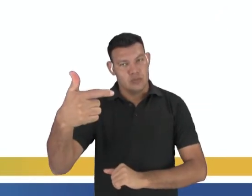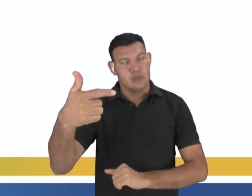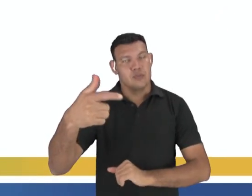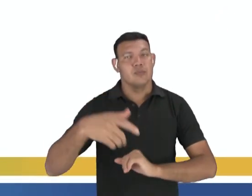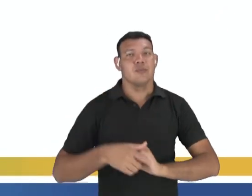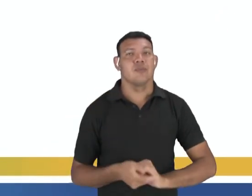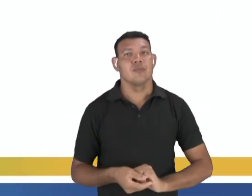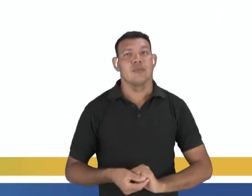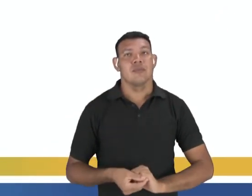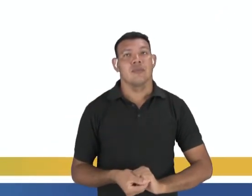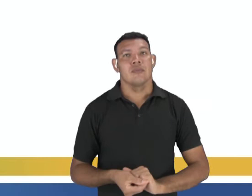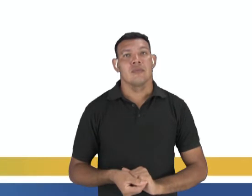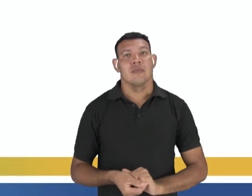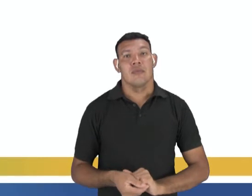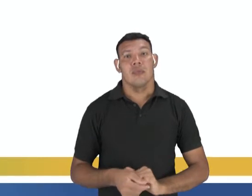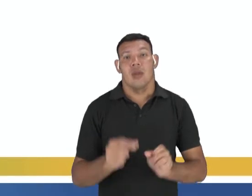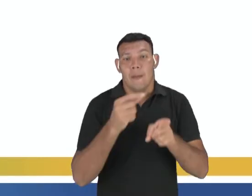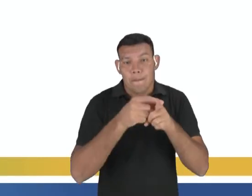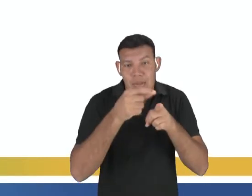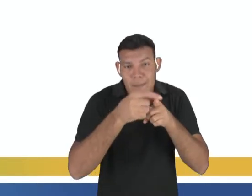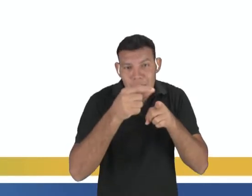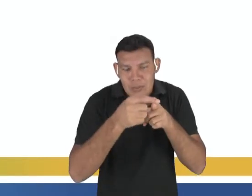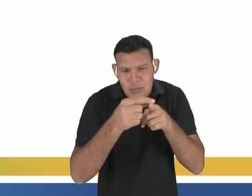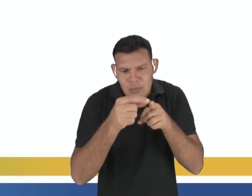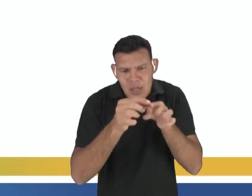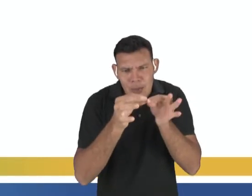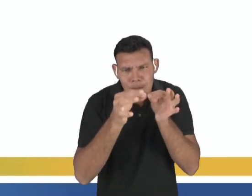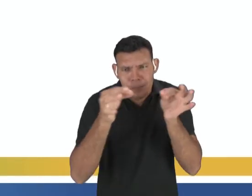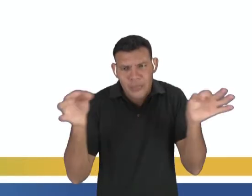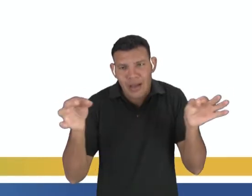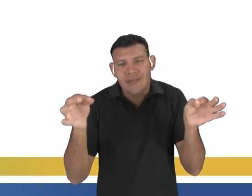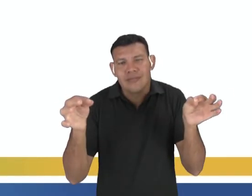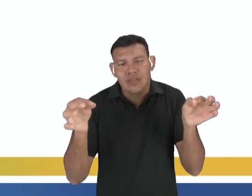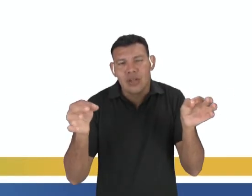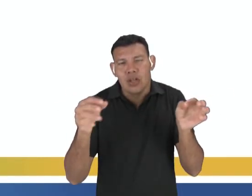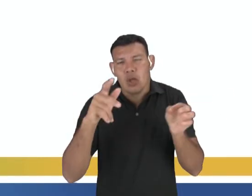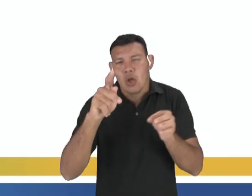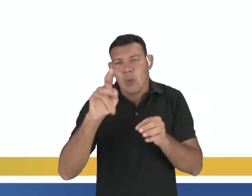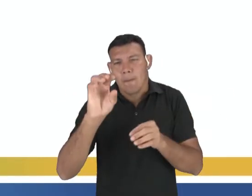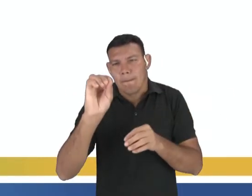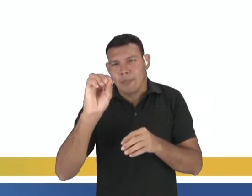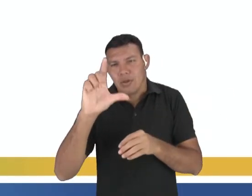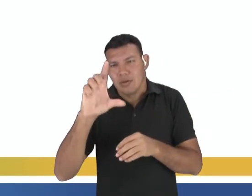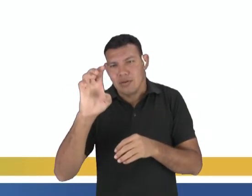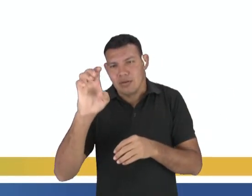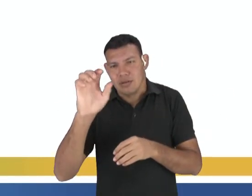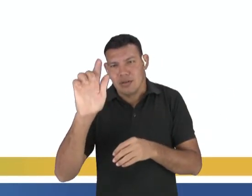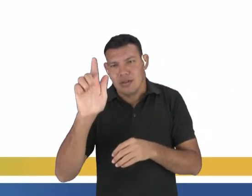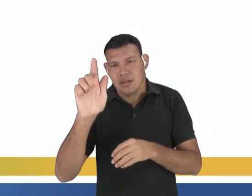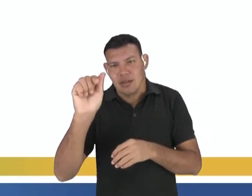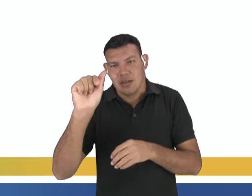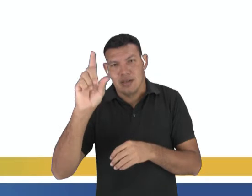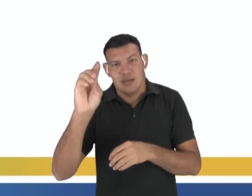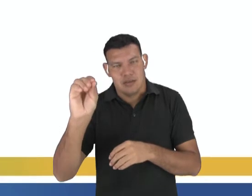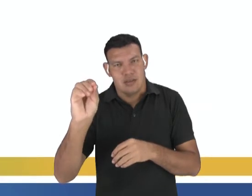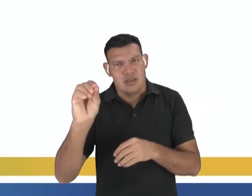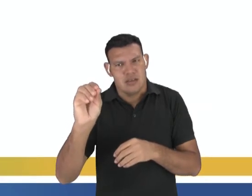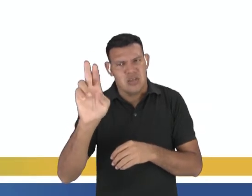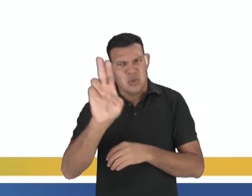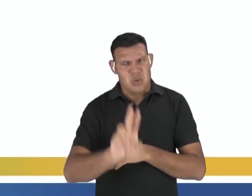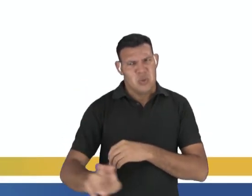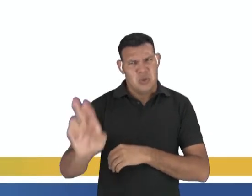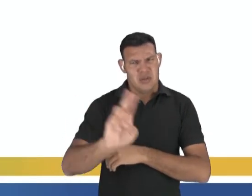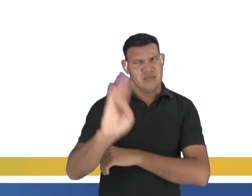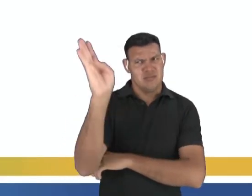e aqui eu tô usando uma unidade de medida que é chamada polegada que você não ouvi falar muito no Brasil